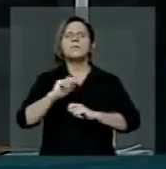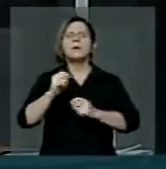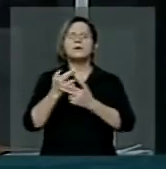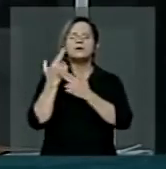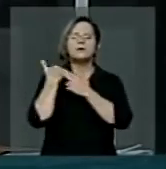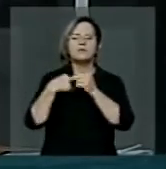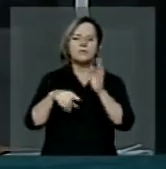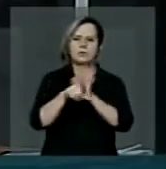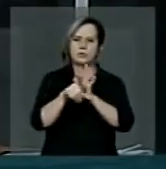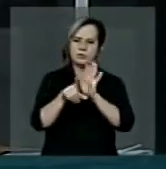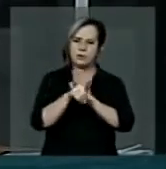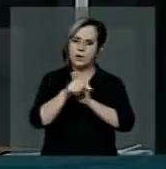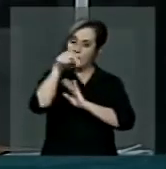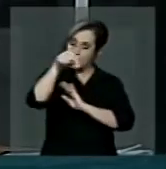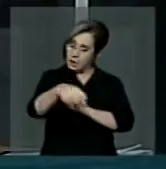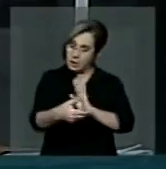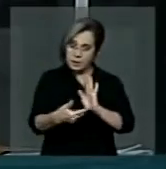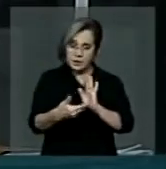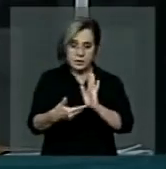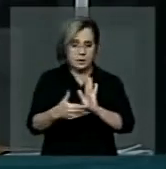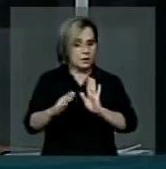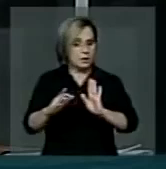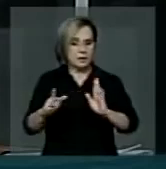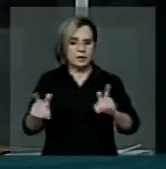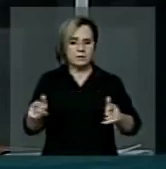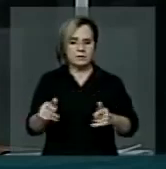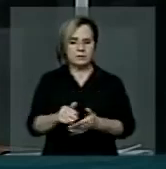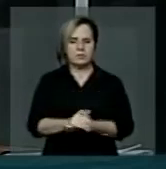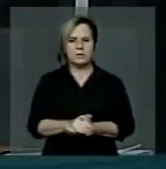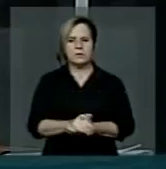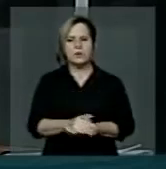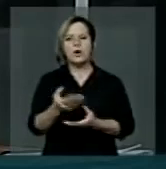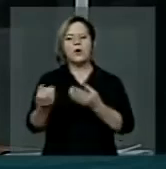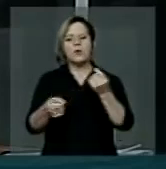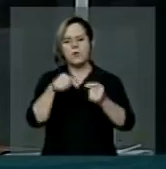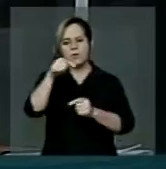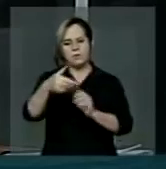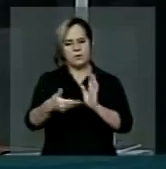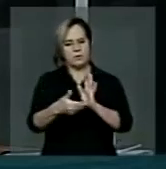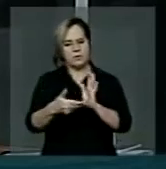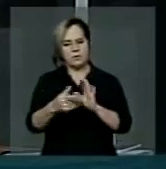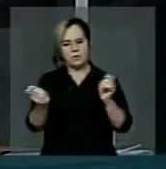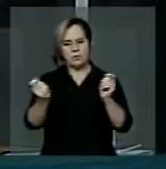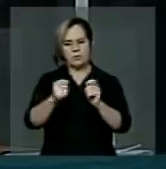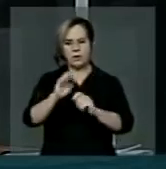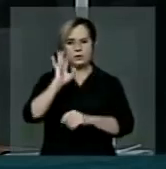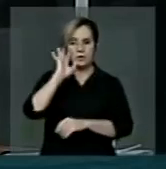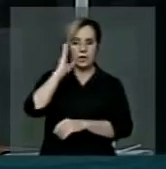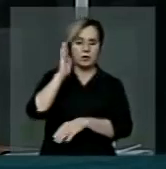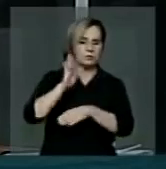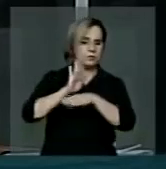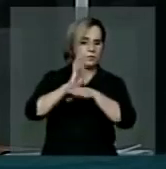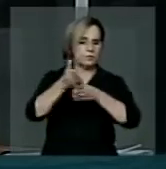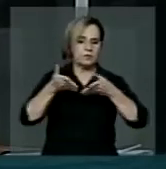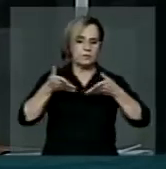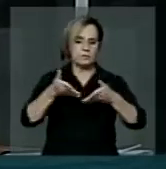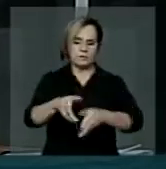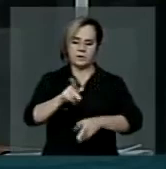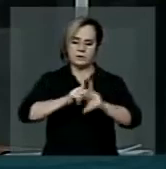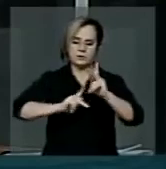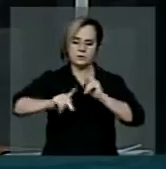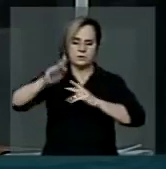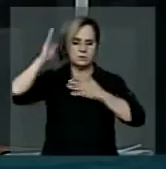se não a esse parlamento? Que meios este parlamento dispõe para a participação dos povos